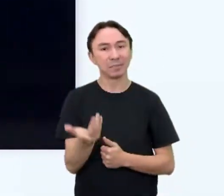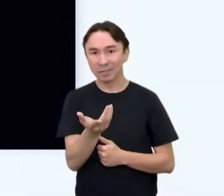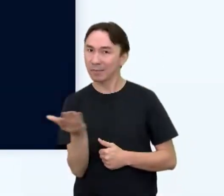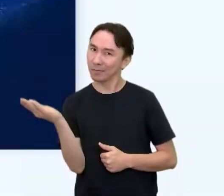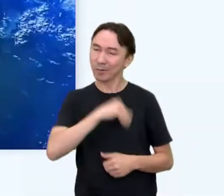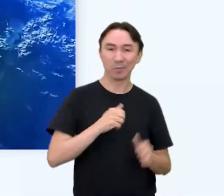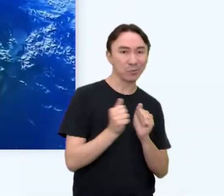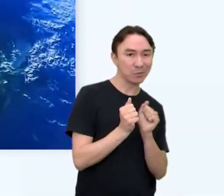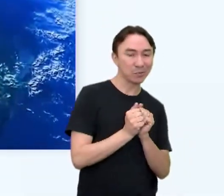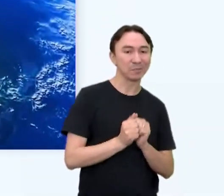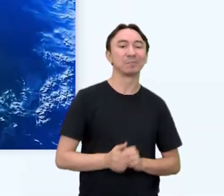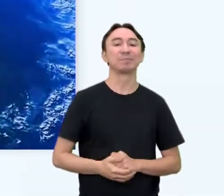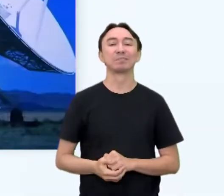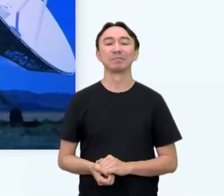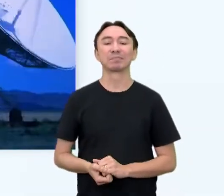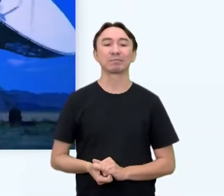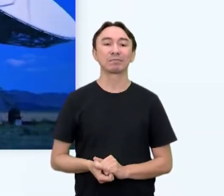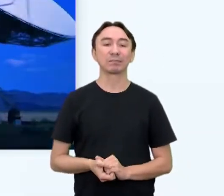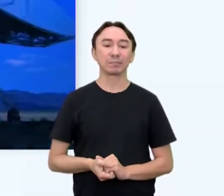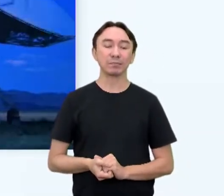junto!